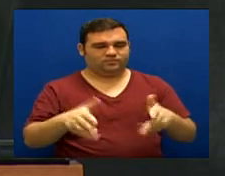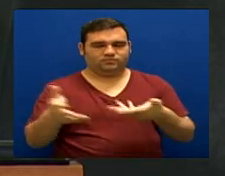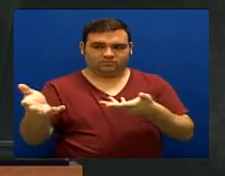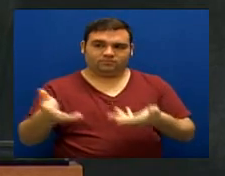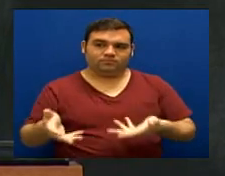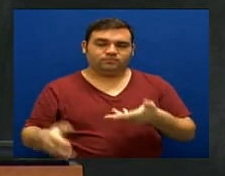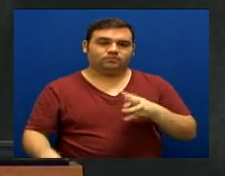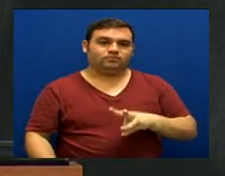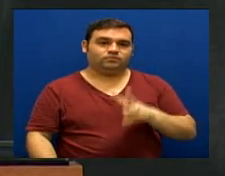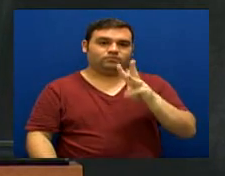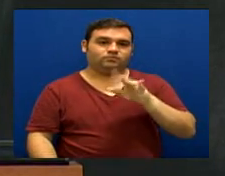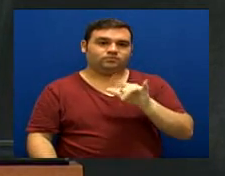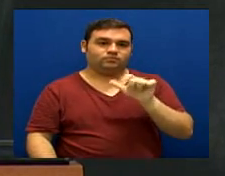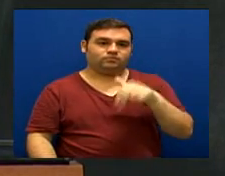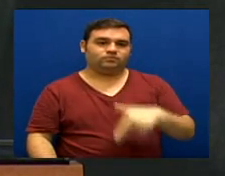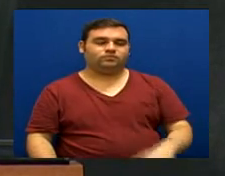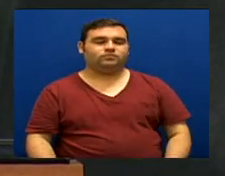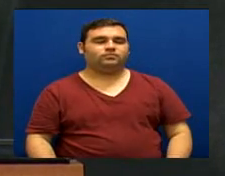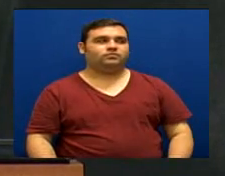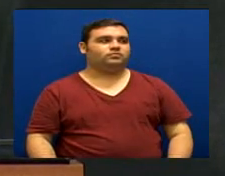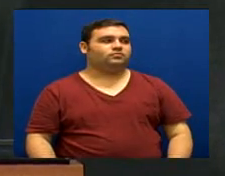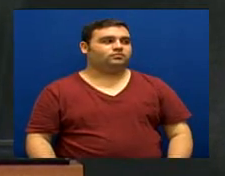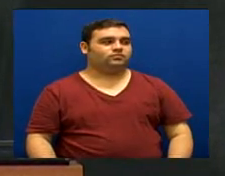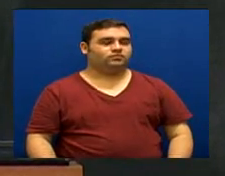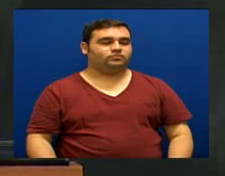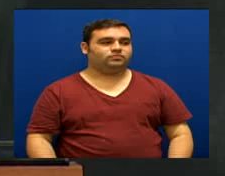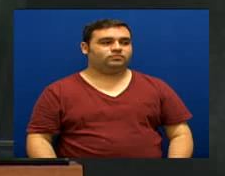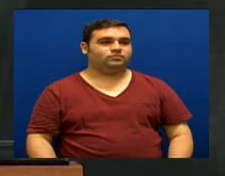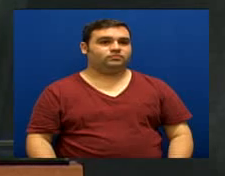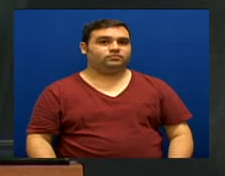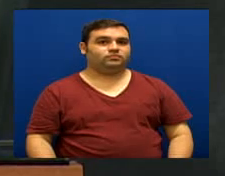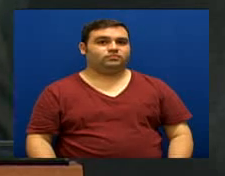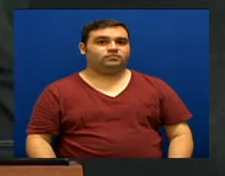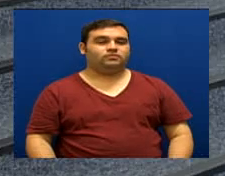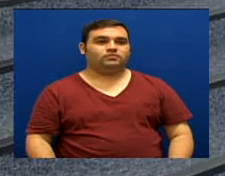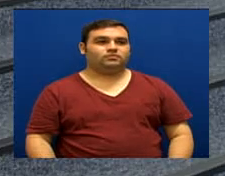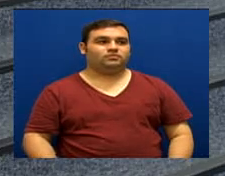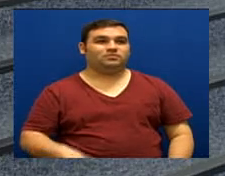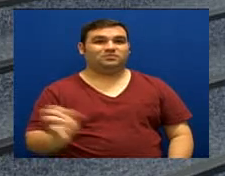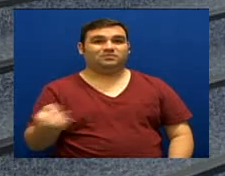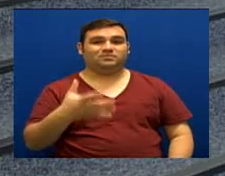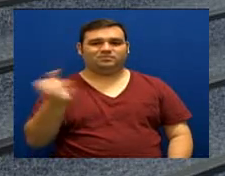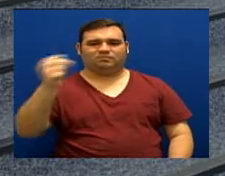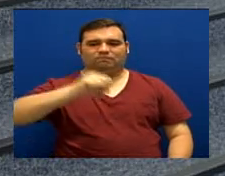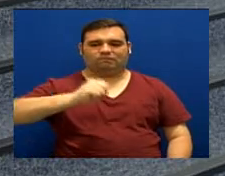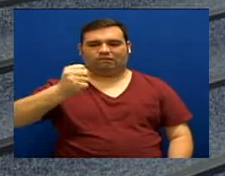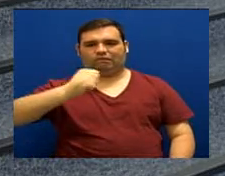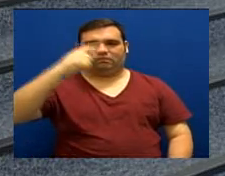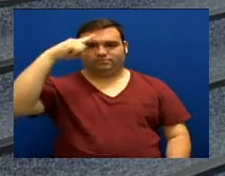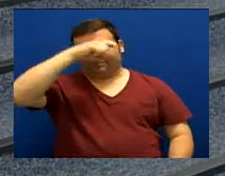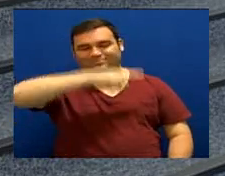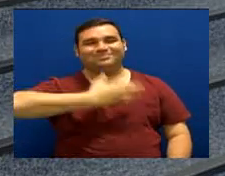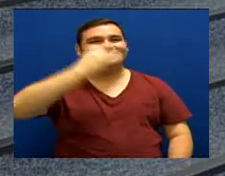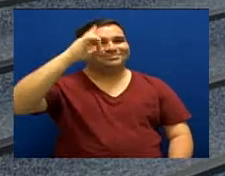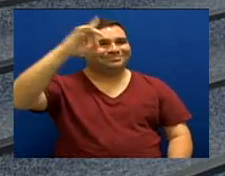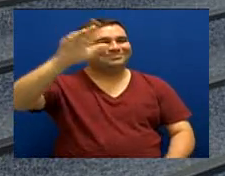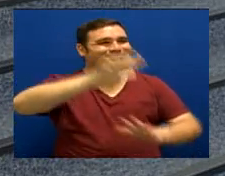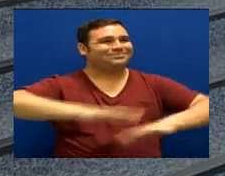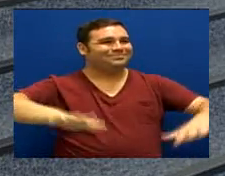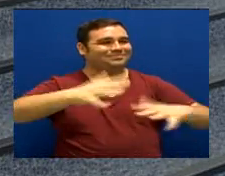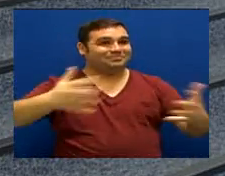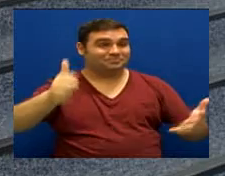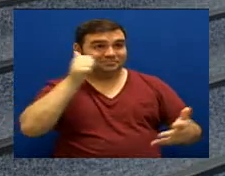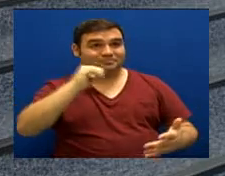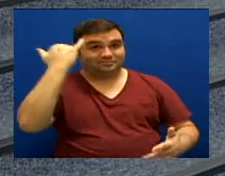o pegar um campo difícil porque é muito moderno pra mim isso aqui é bom dia todo vereador e